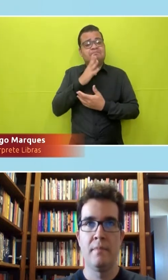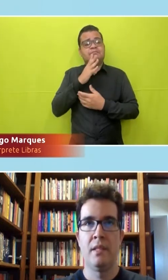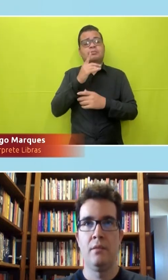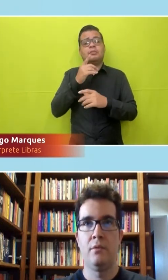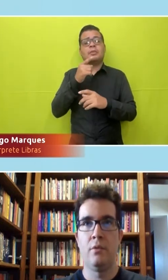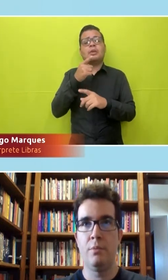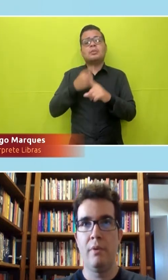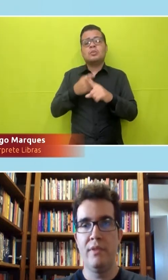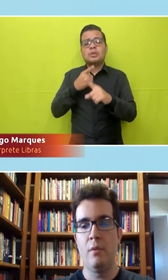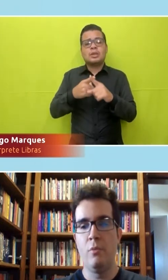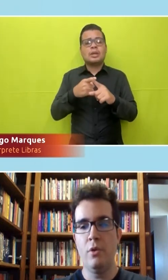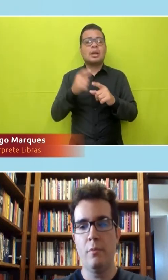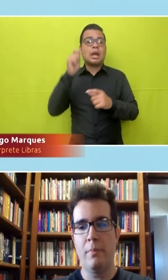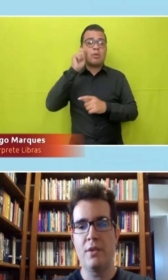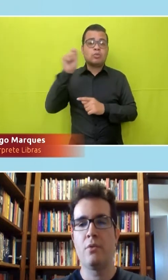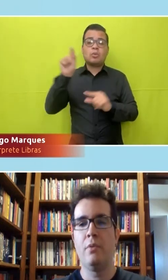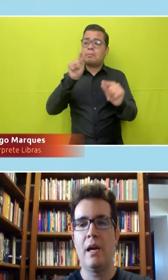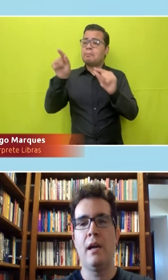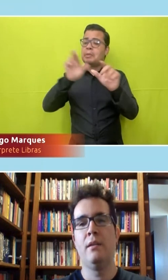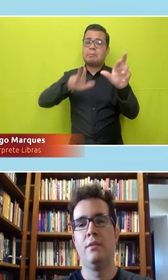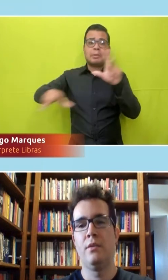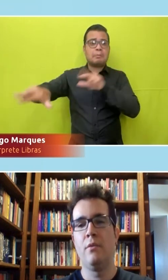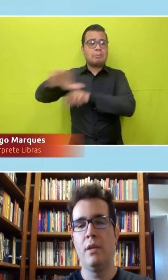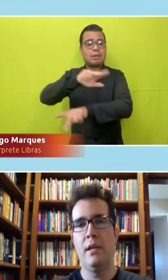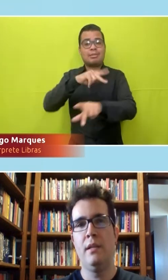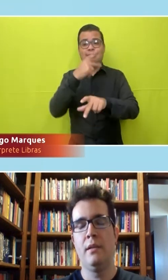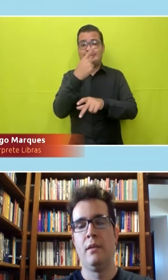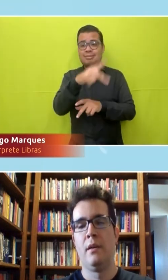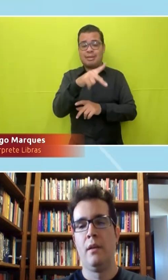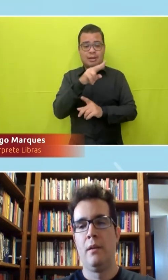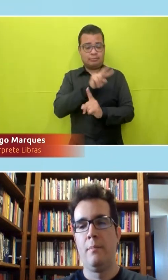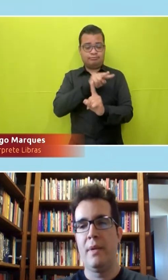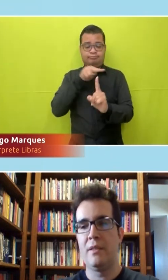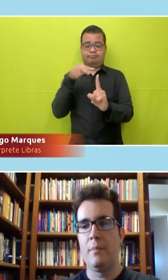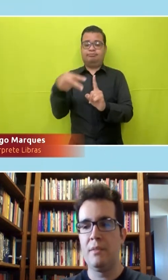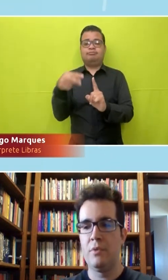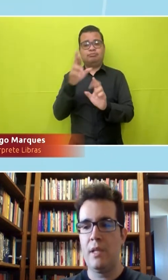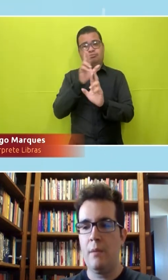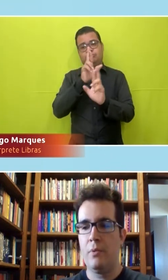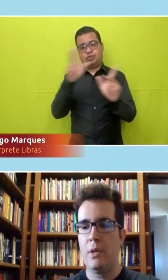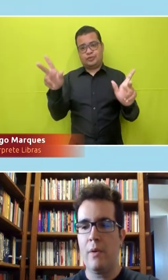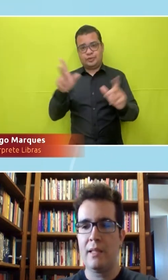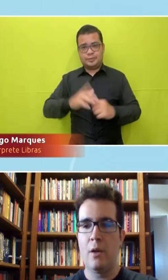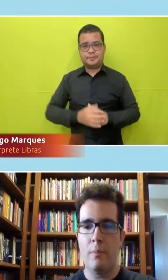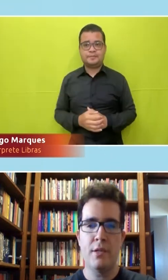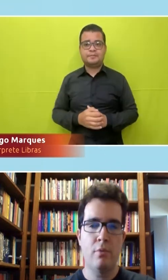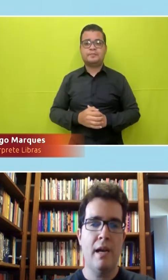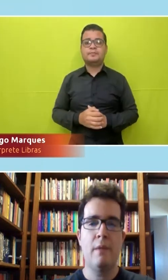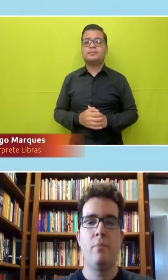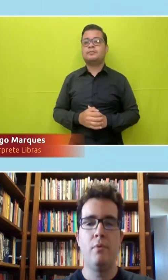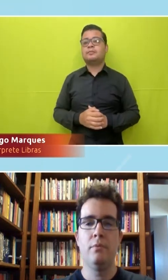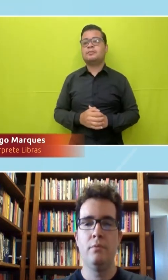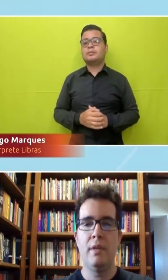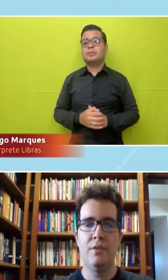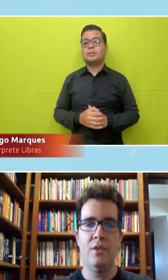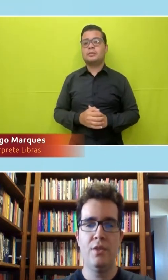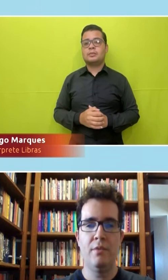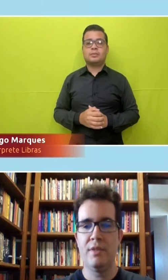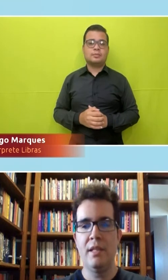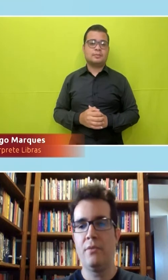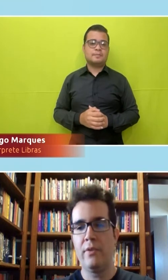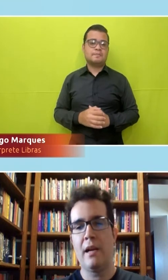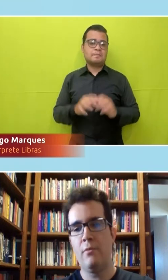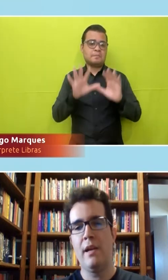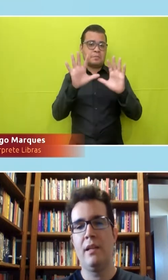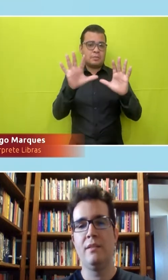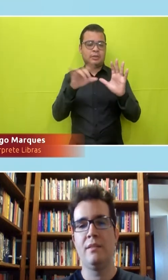autores trouxe uma visão muito particular de Goiânia, mas ao mesmo tempo não é tão particular a ponto da gente não